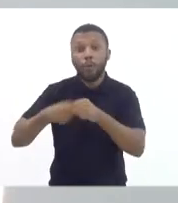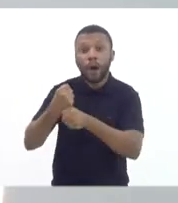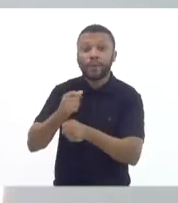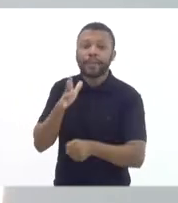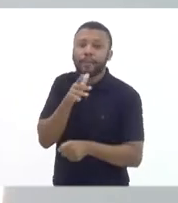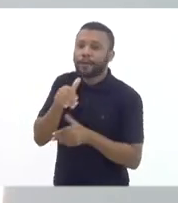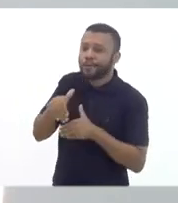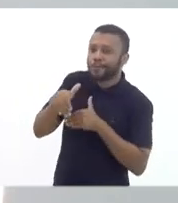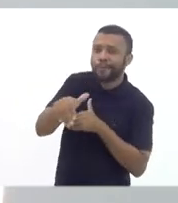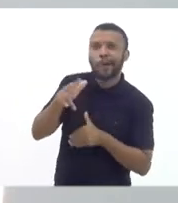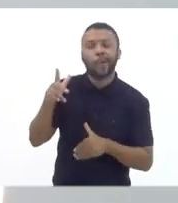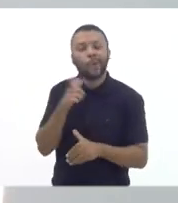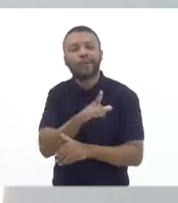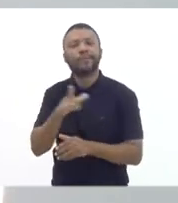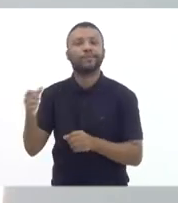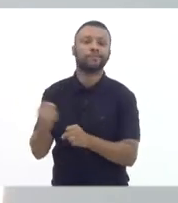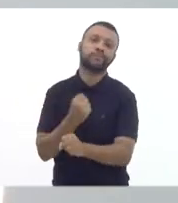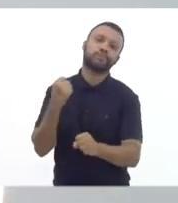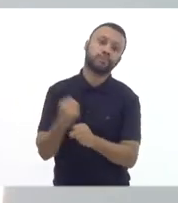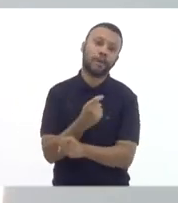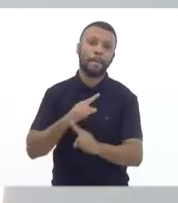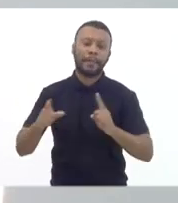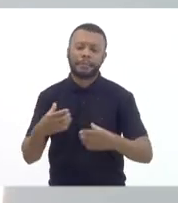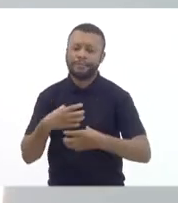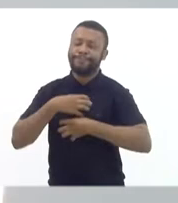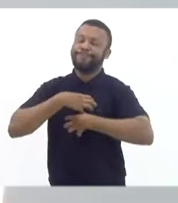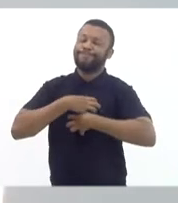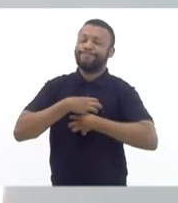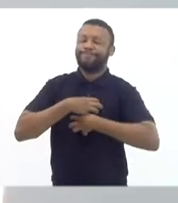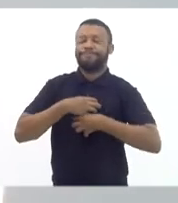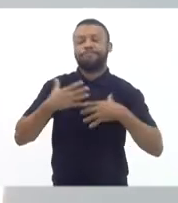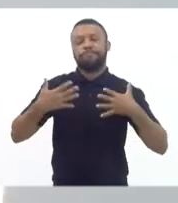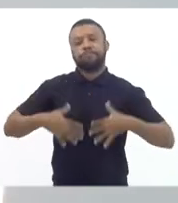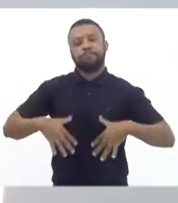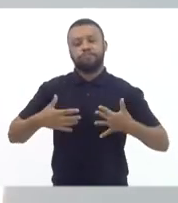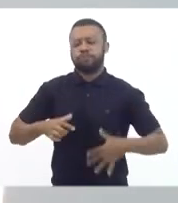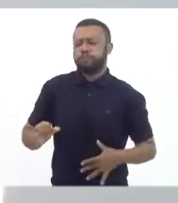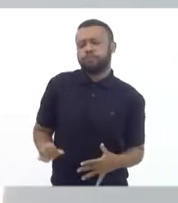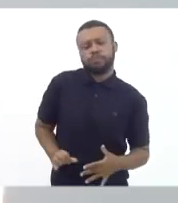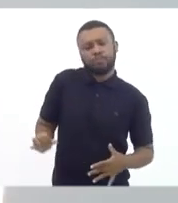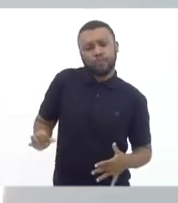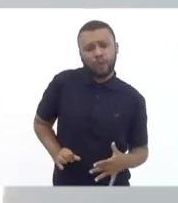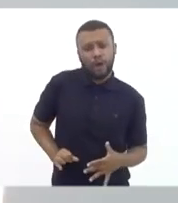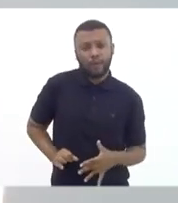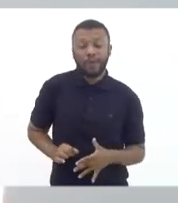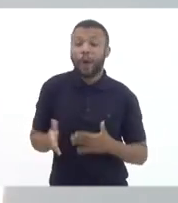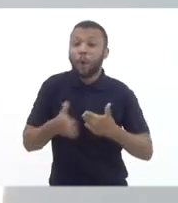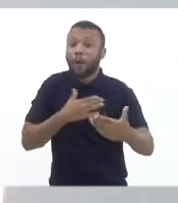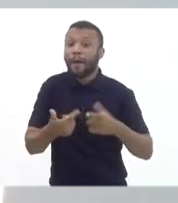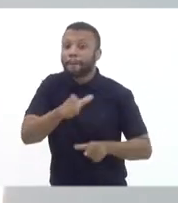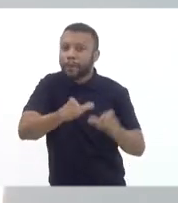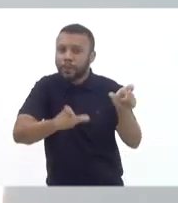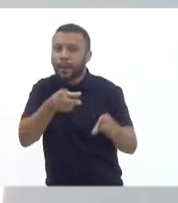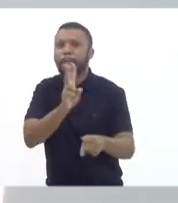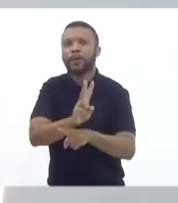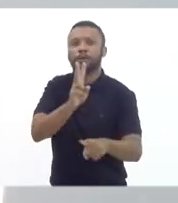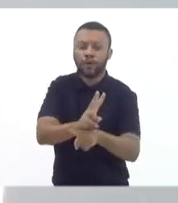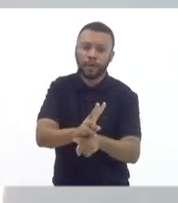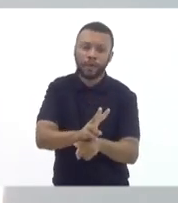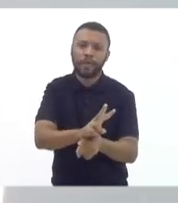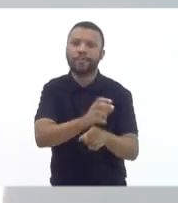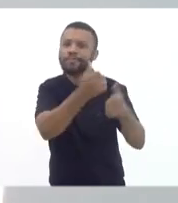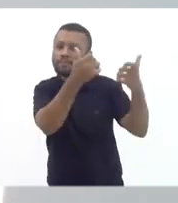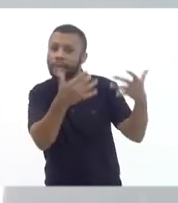fato é que hoje dói no coração, acho que qualquer protetora aqui pode dar esse testemunho, melhor que eu, que é a dificuldade de